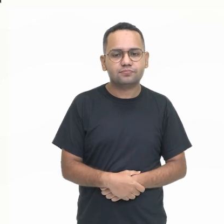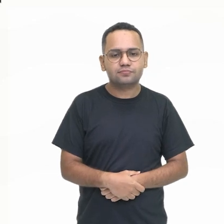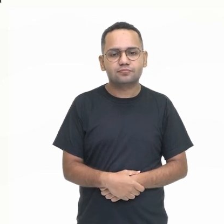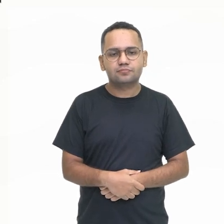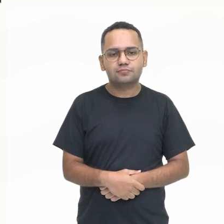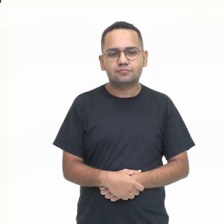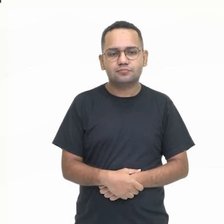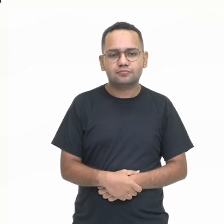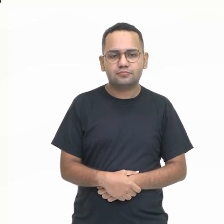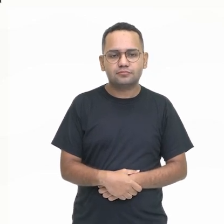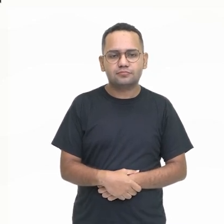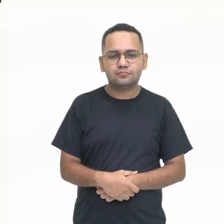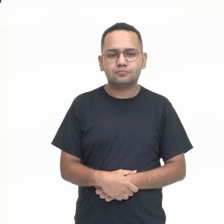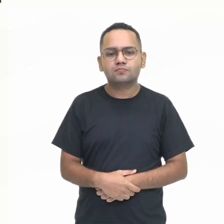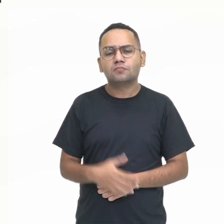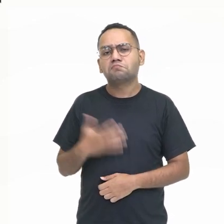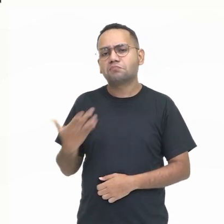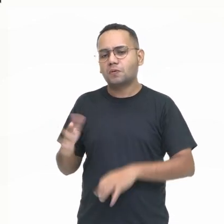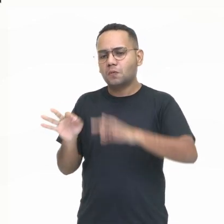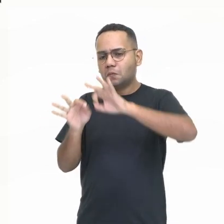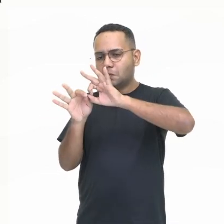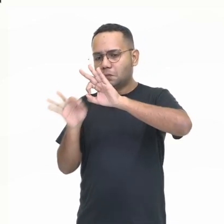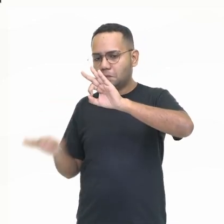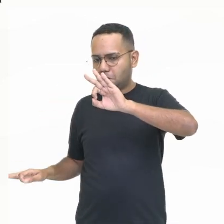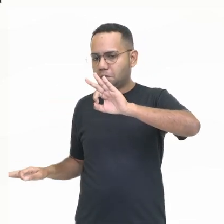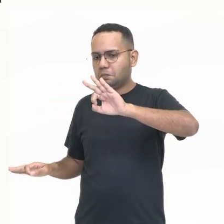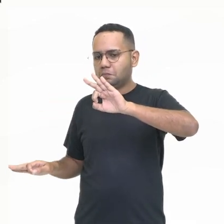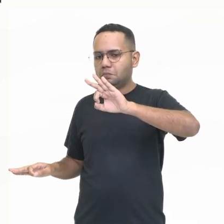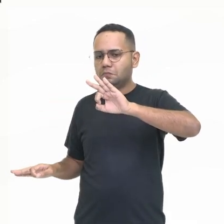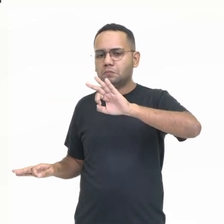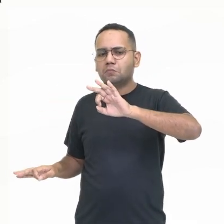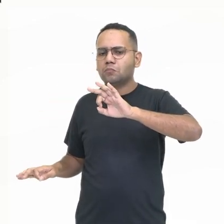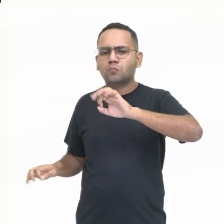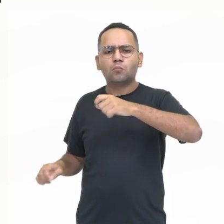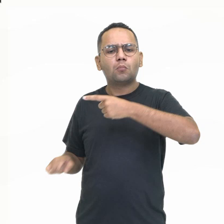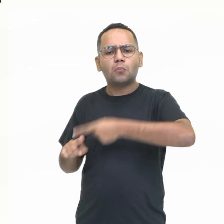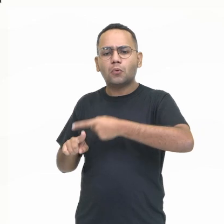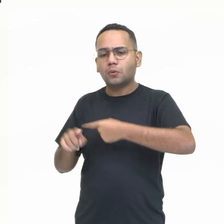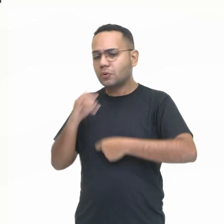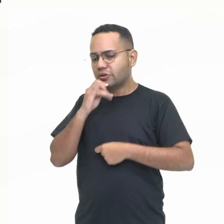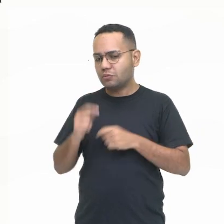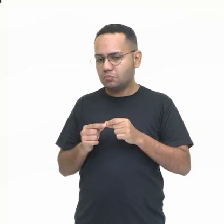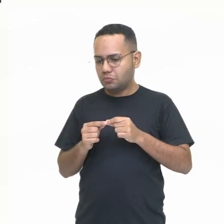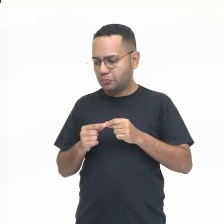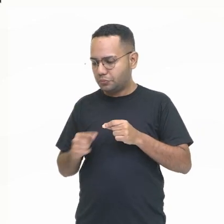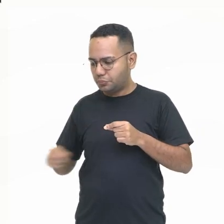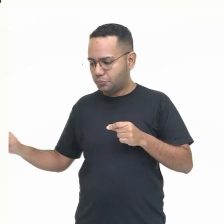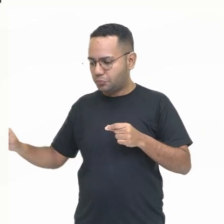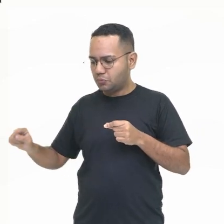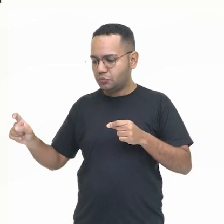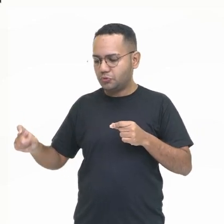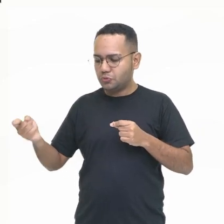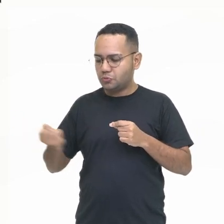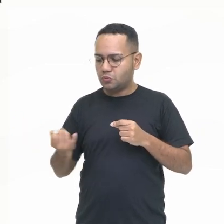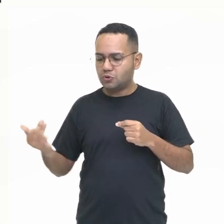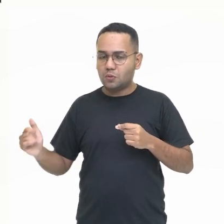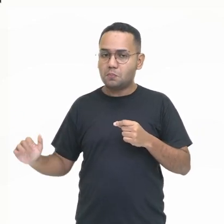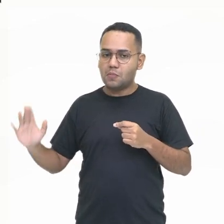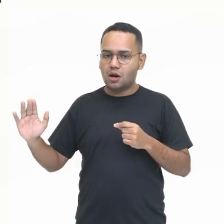decrescente. Esta reta representa uma função decrescente. Quanto maior for o valor do